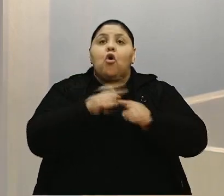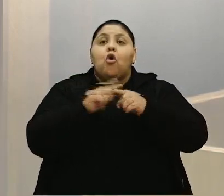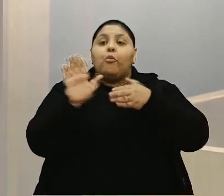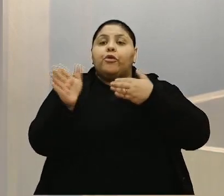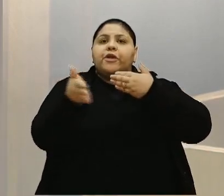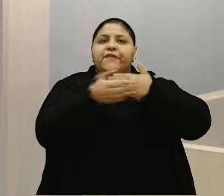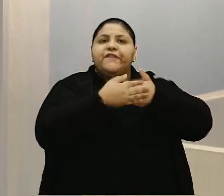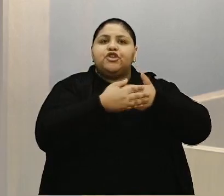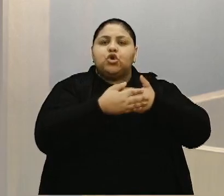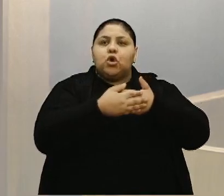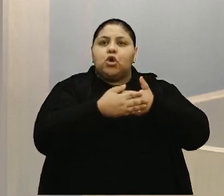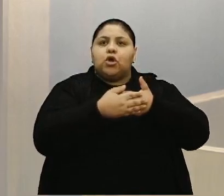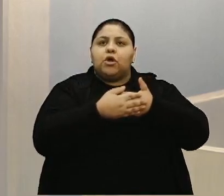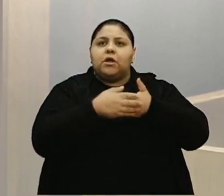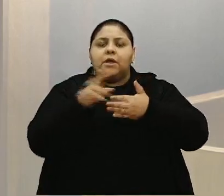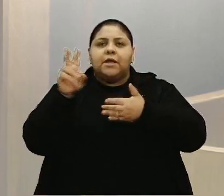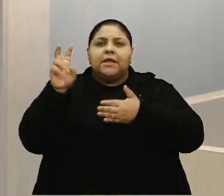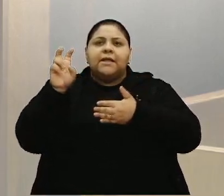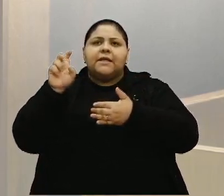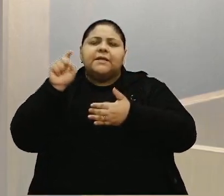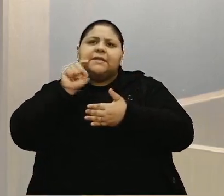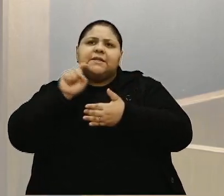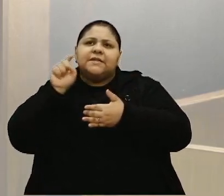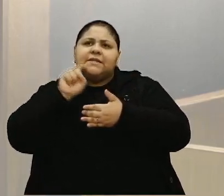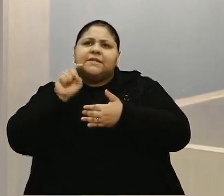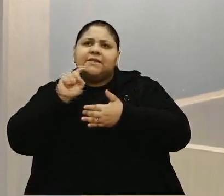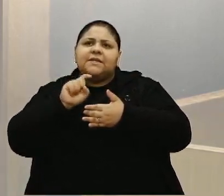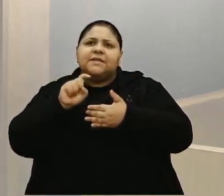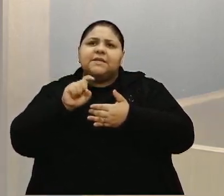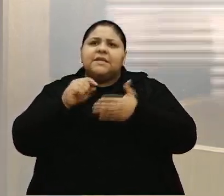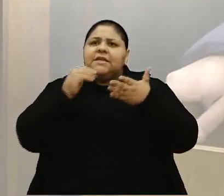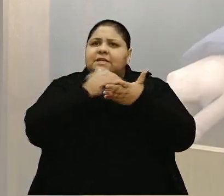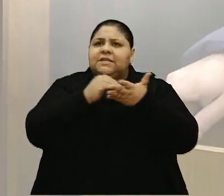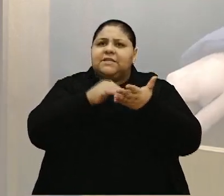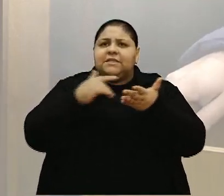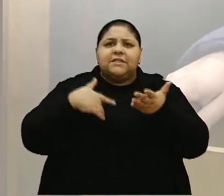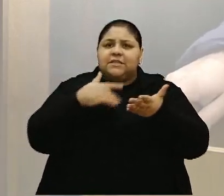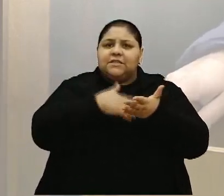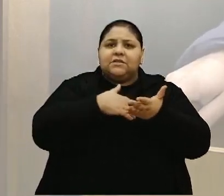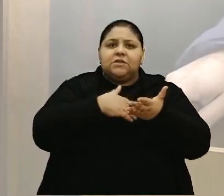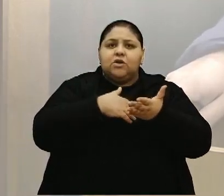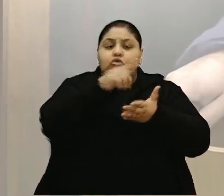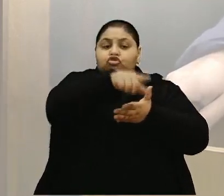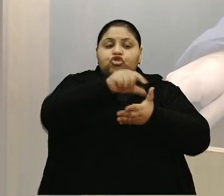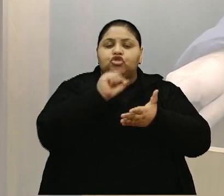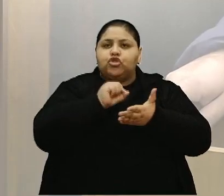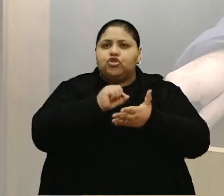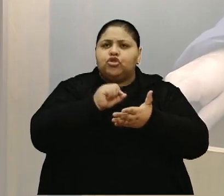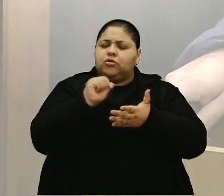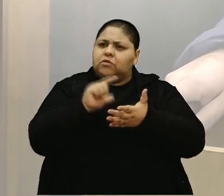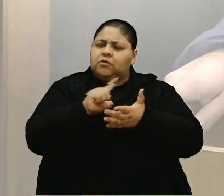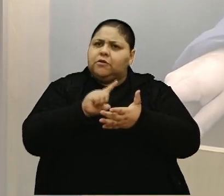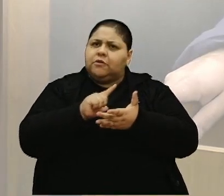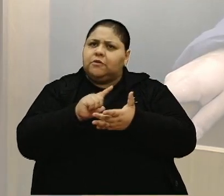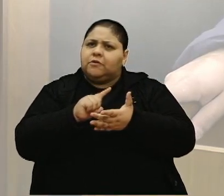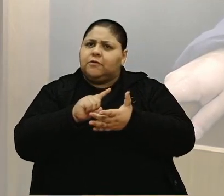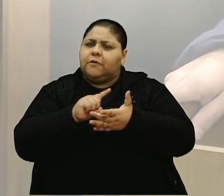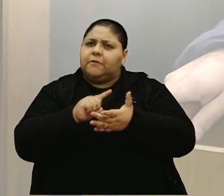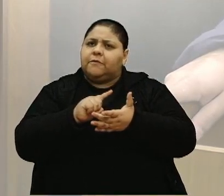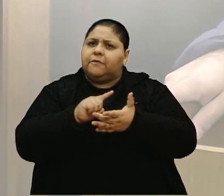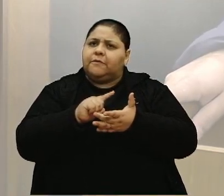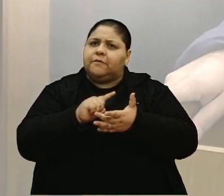setor de ecografia na quinta-feira e a secretária de saúde não tem alternativa. Aí se tem